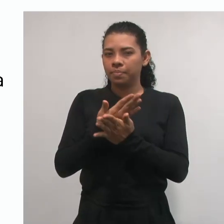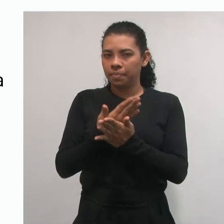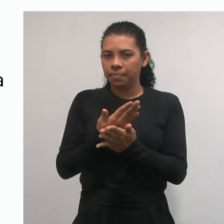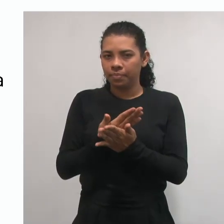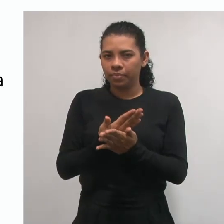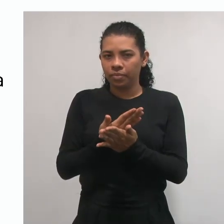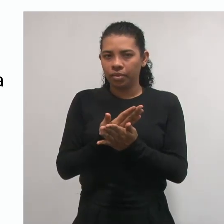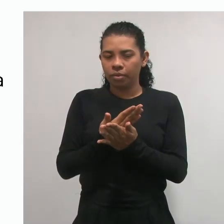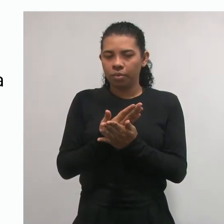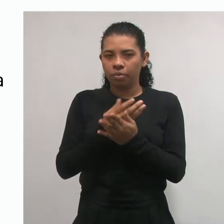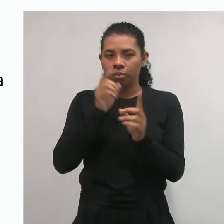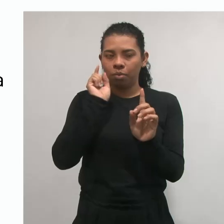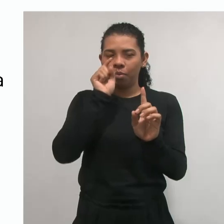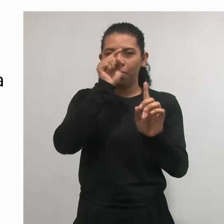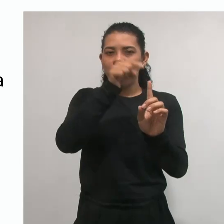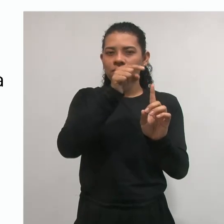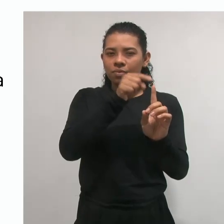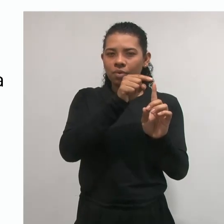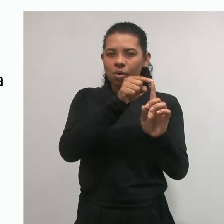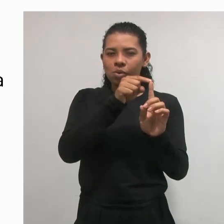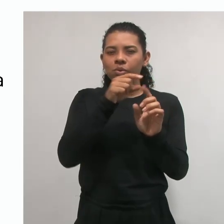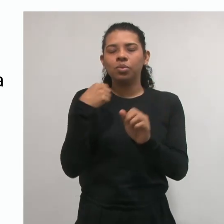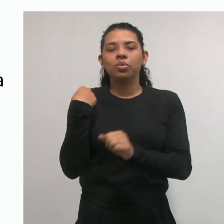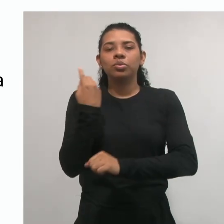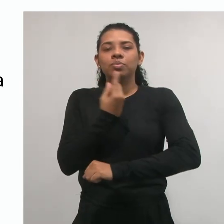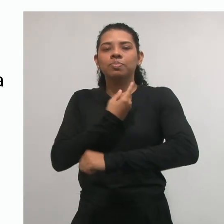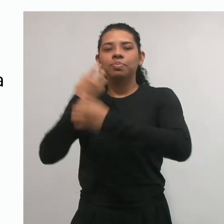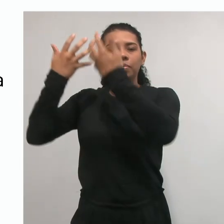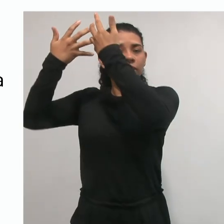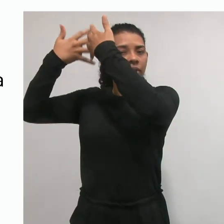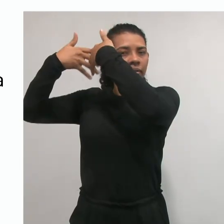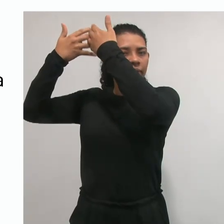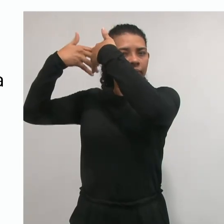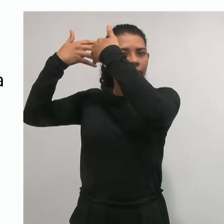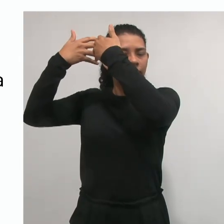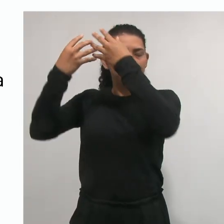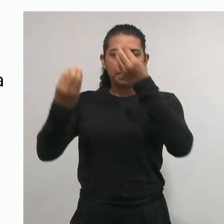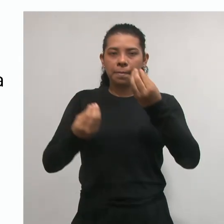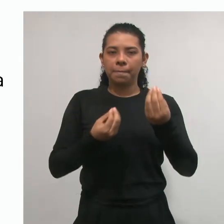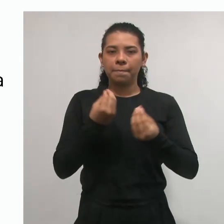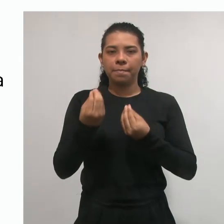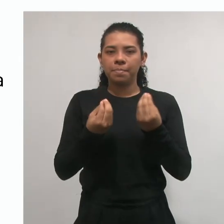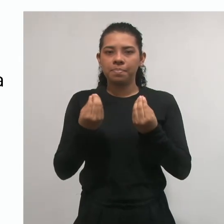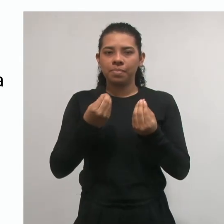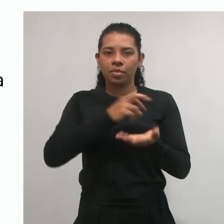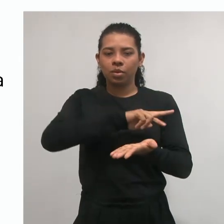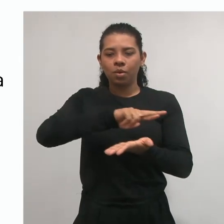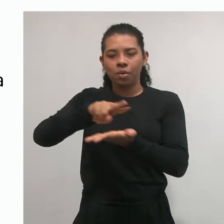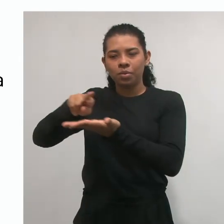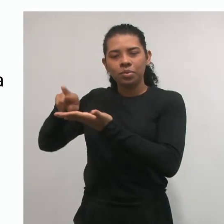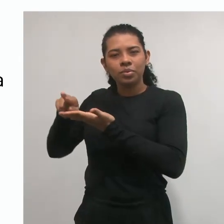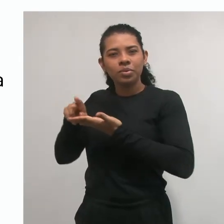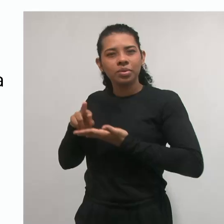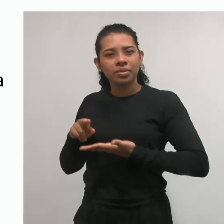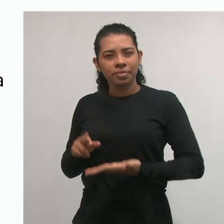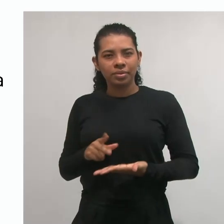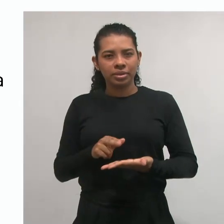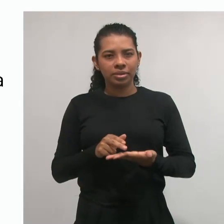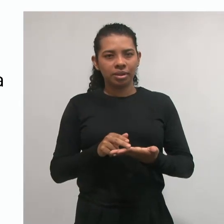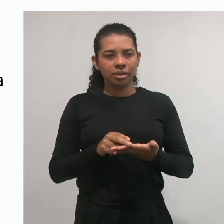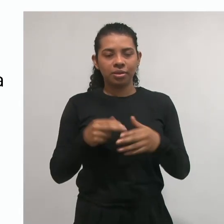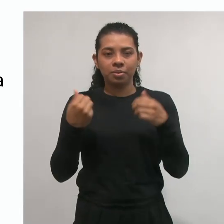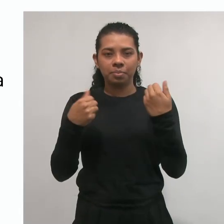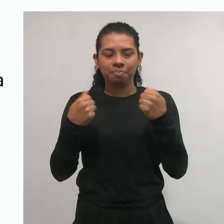né? Considerando aqui aquilo que a gente vai refletir. Como a questão da diversidade tem sido pensada